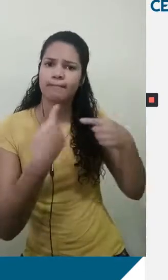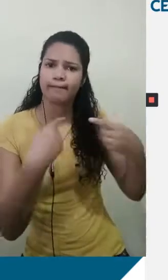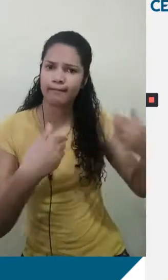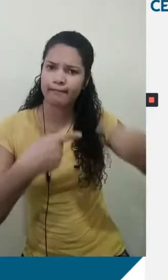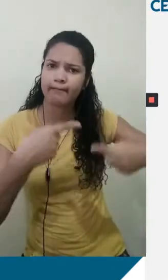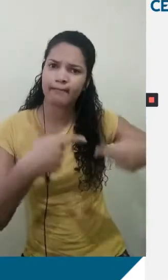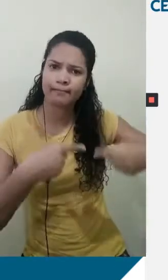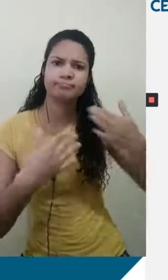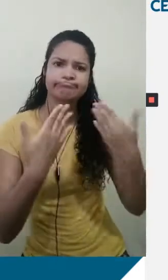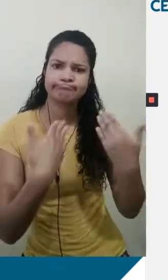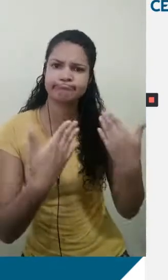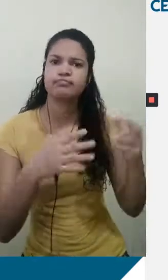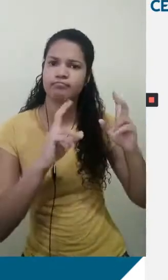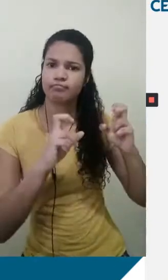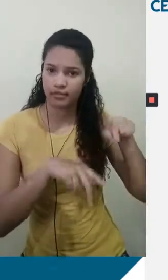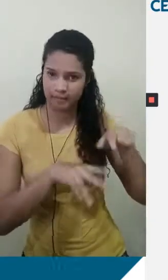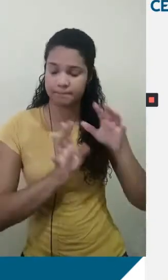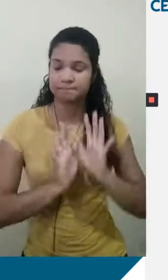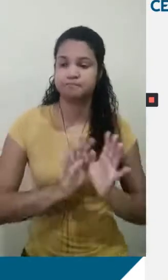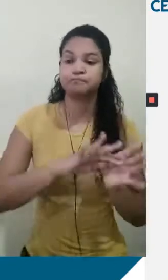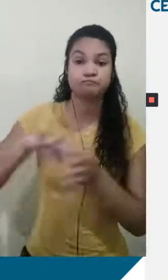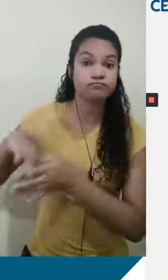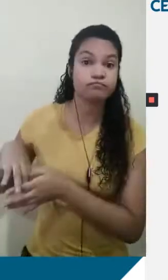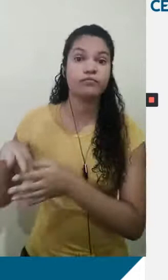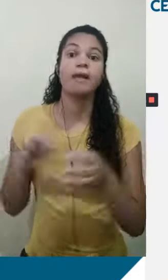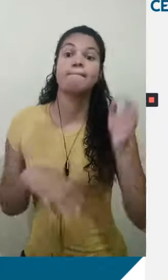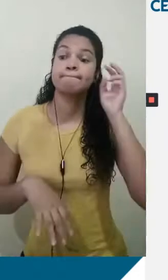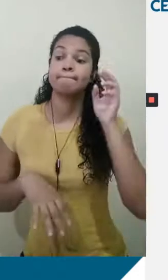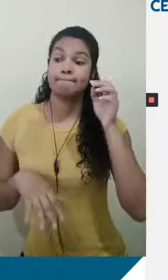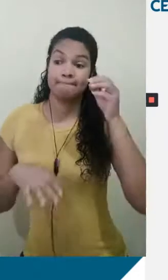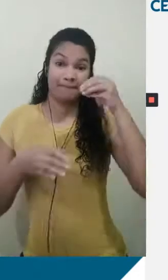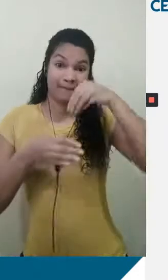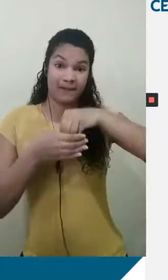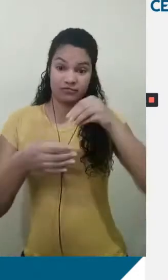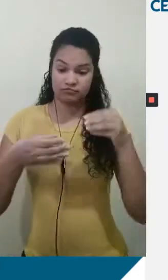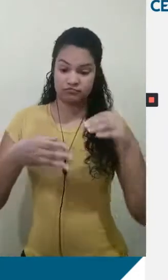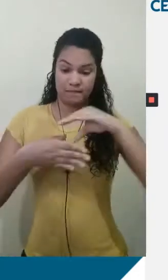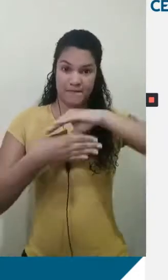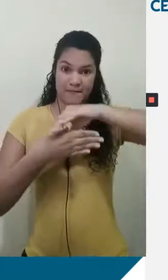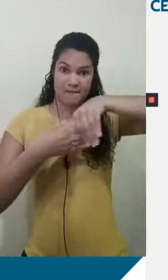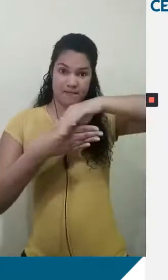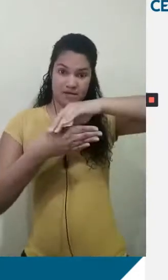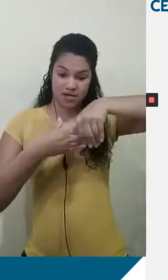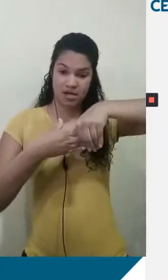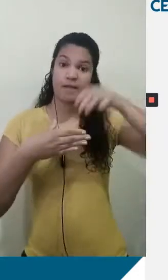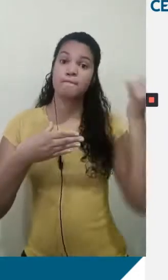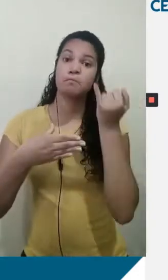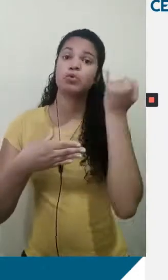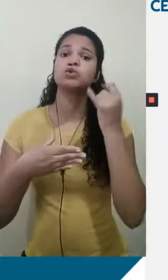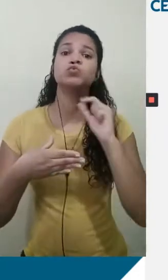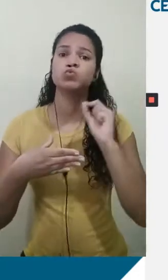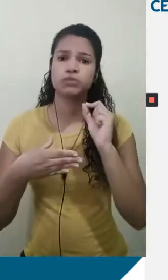fazer uma chamada permeabilidade seletiva, é controlar o que entra e o que sai da célula. Isso vai ser discutido muito